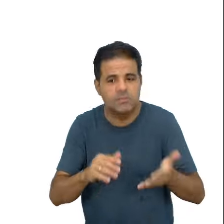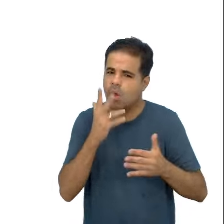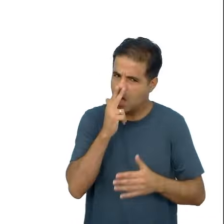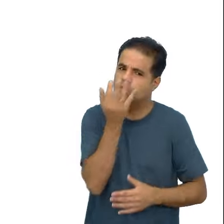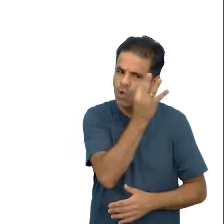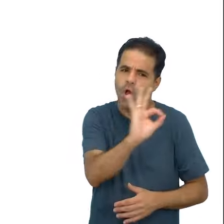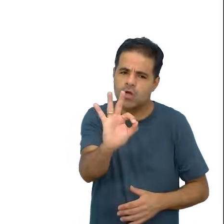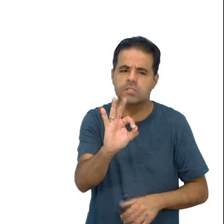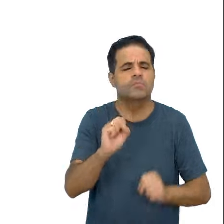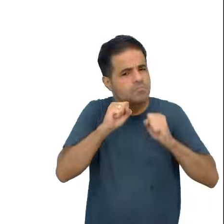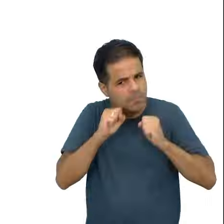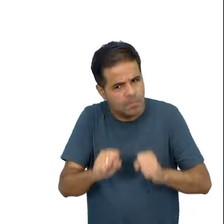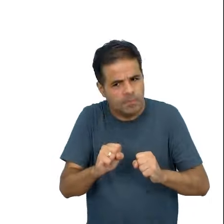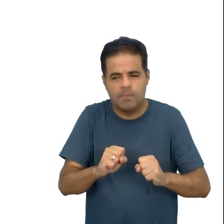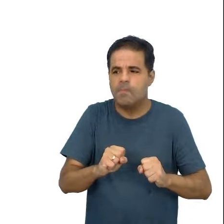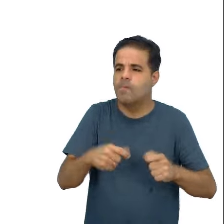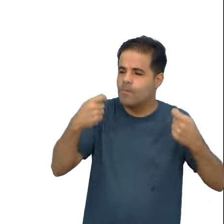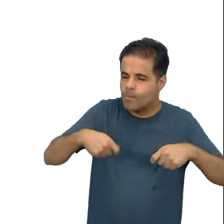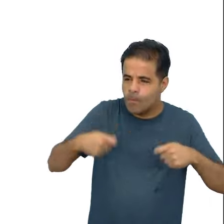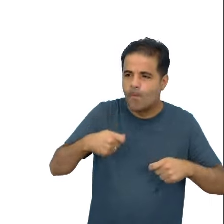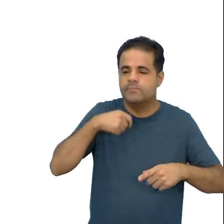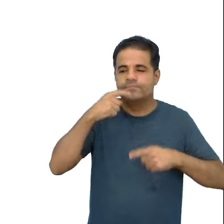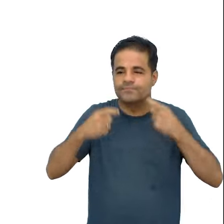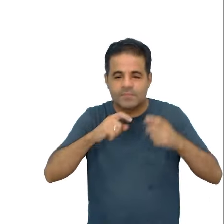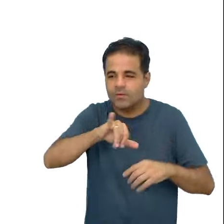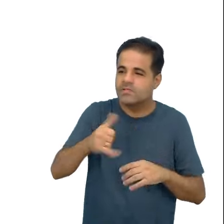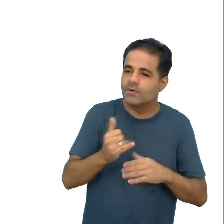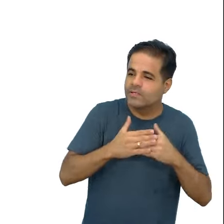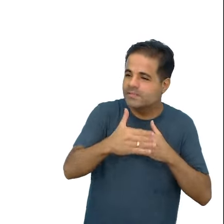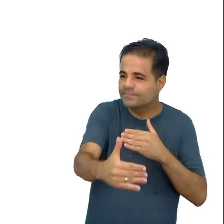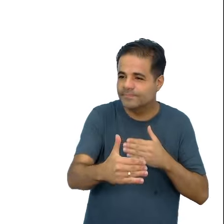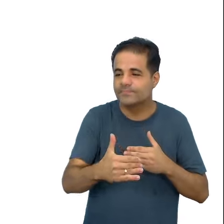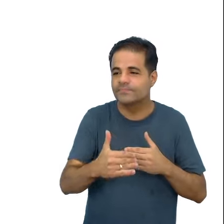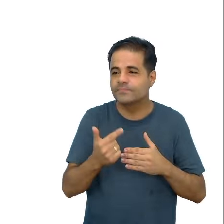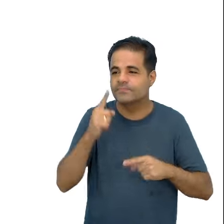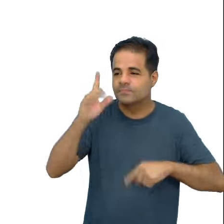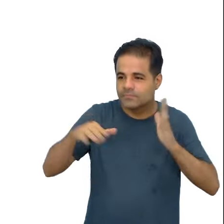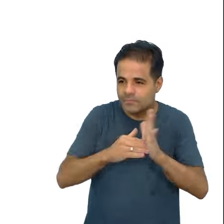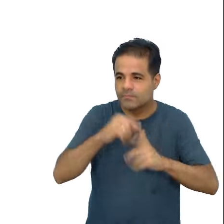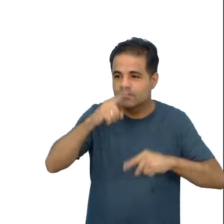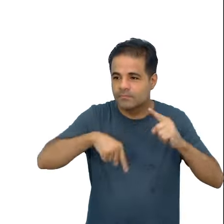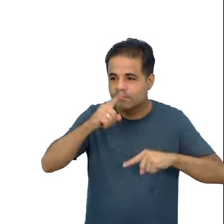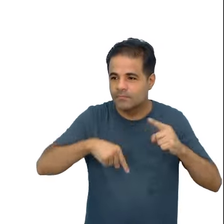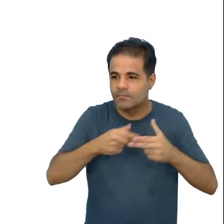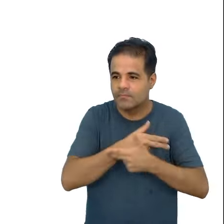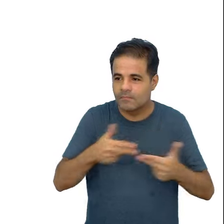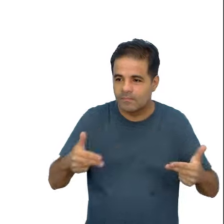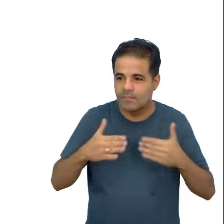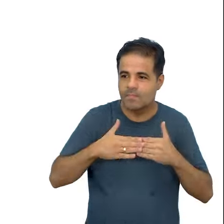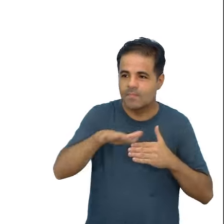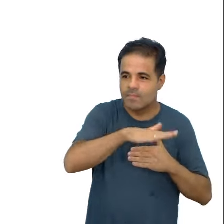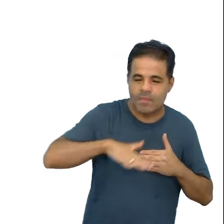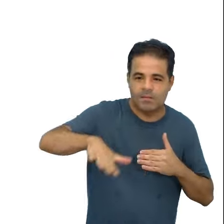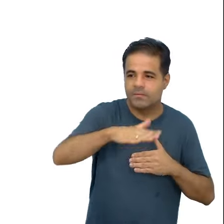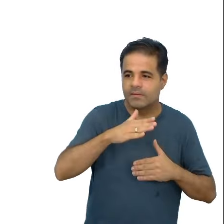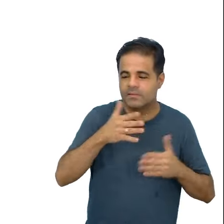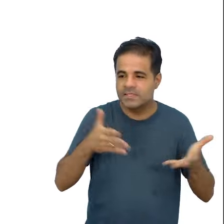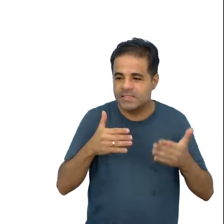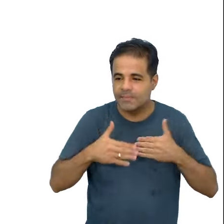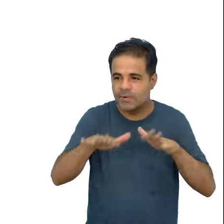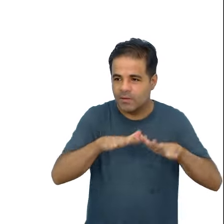ótimo, acho que a gente pode e deve aproveitar esse material. Todos os materiais que a SEDUC disponibiliza para nós